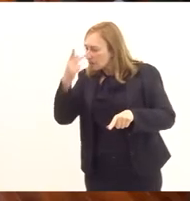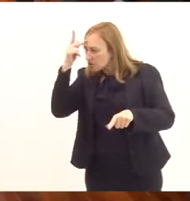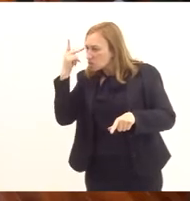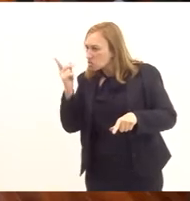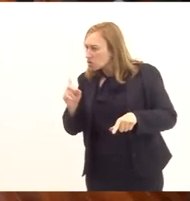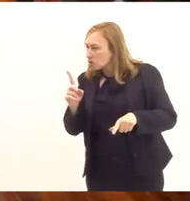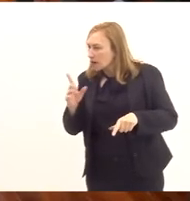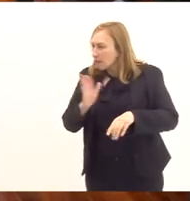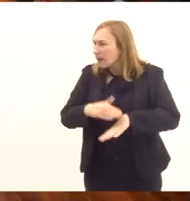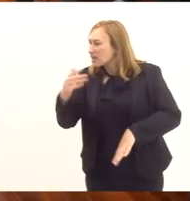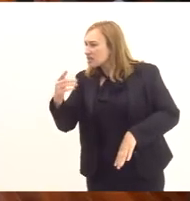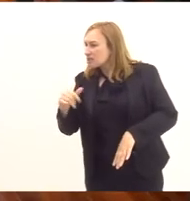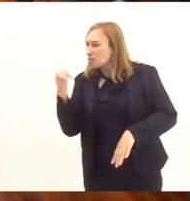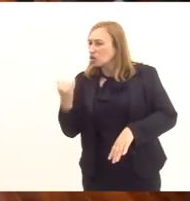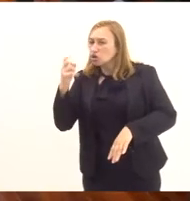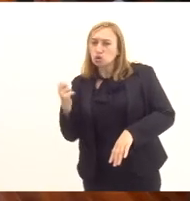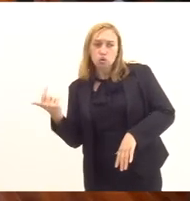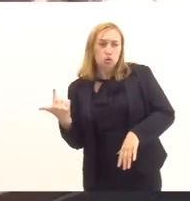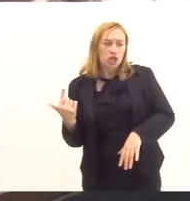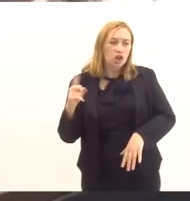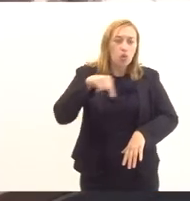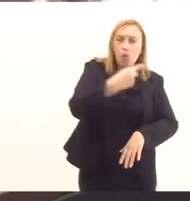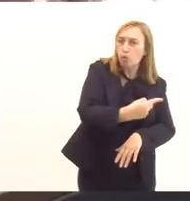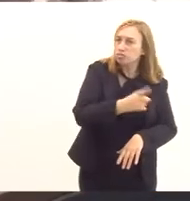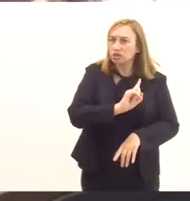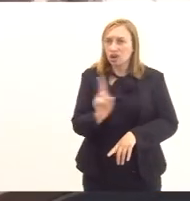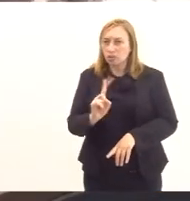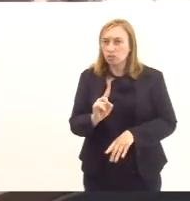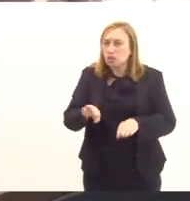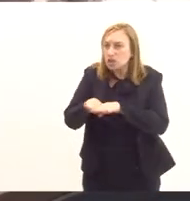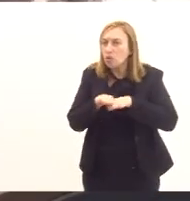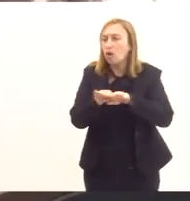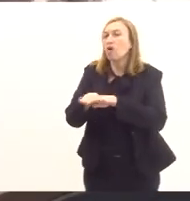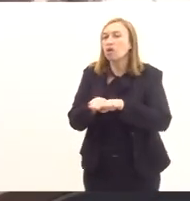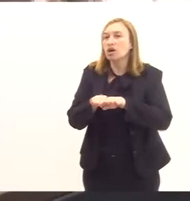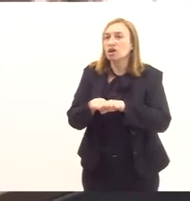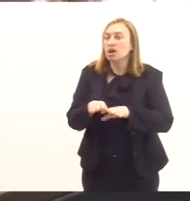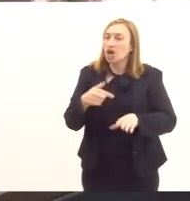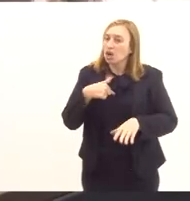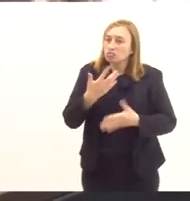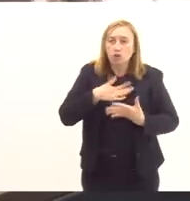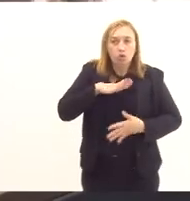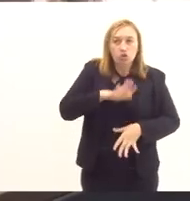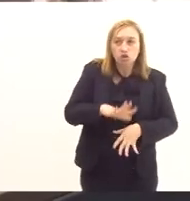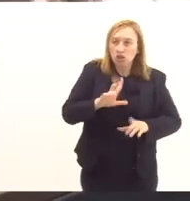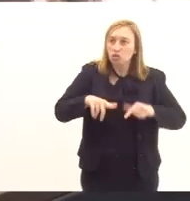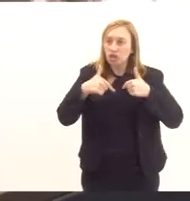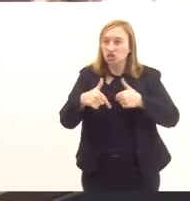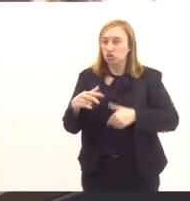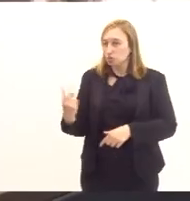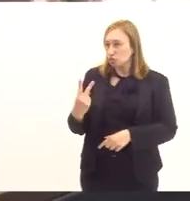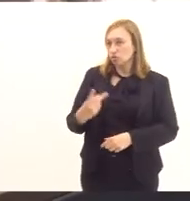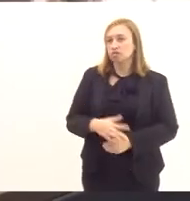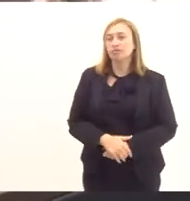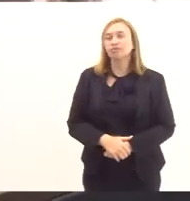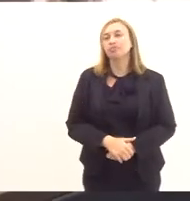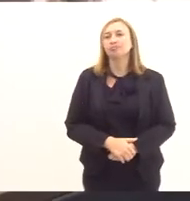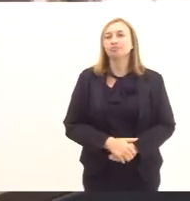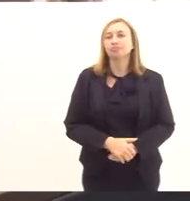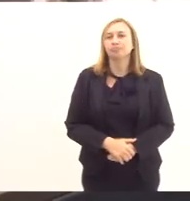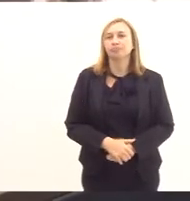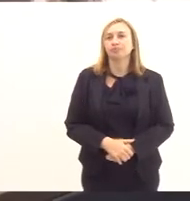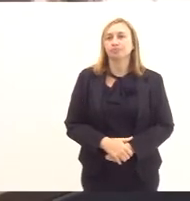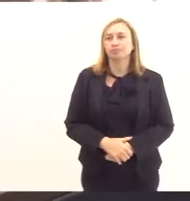nenhum então eu Eu repito eu repudiou a atitude dos dois